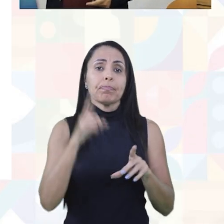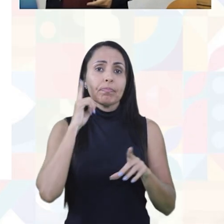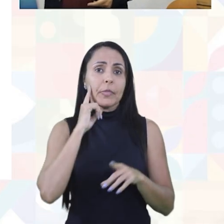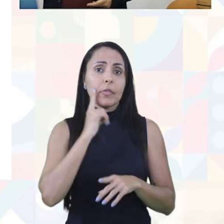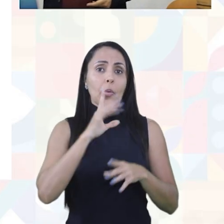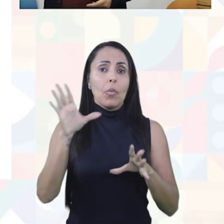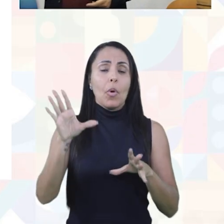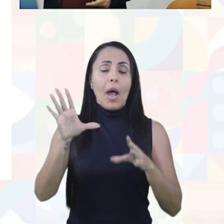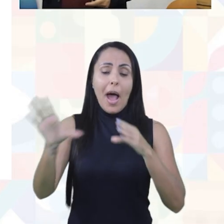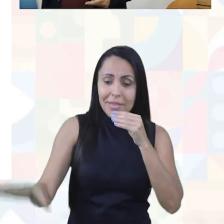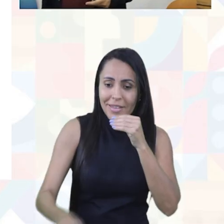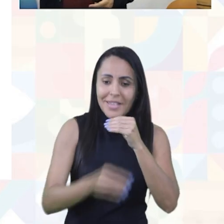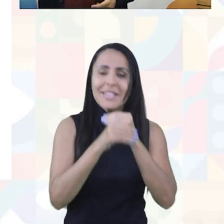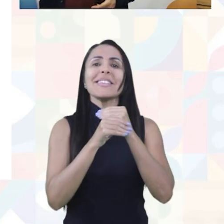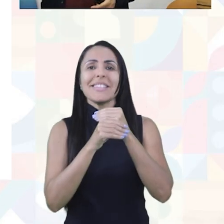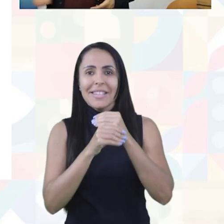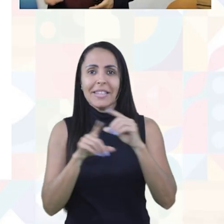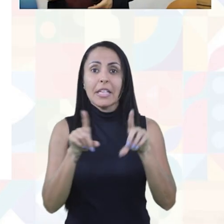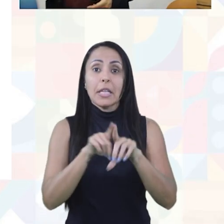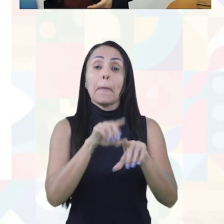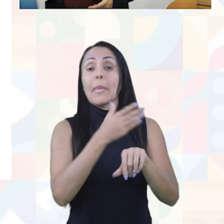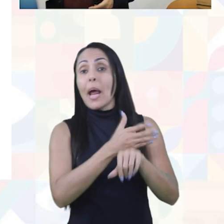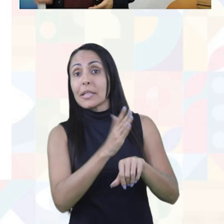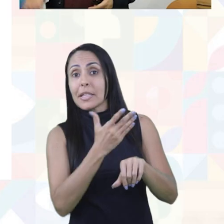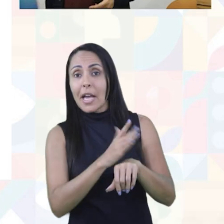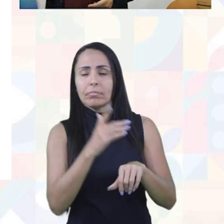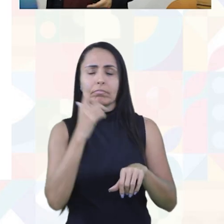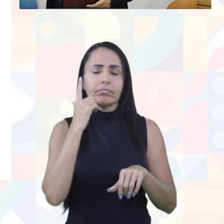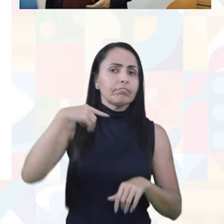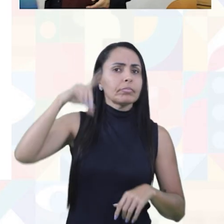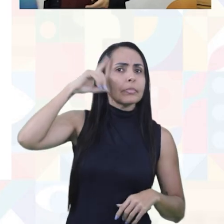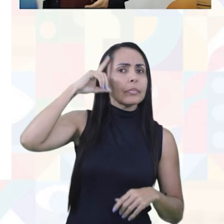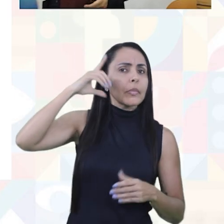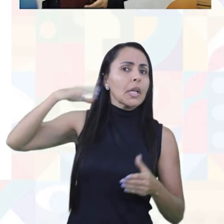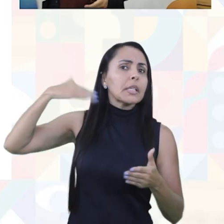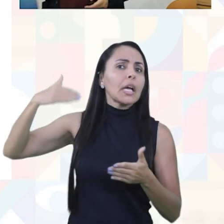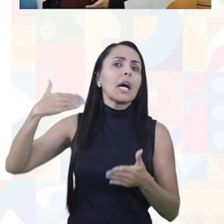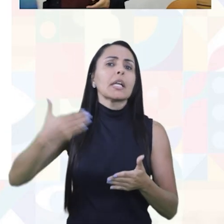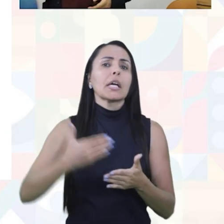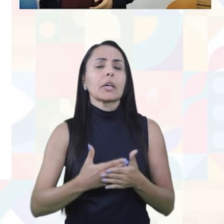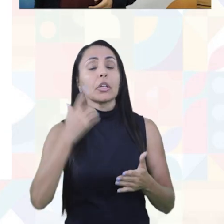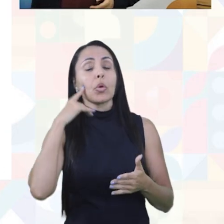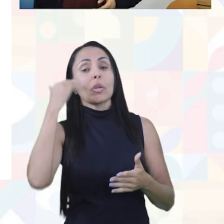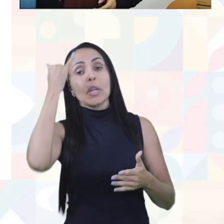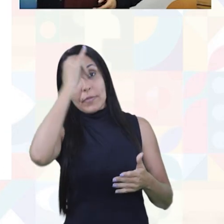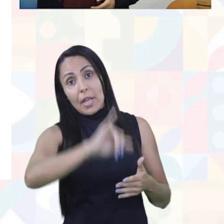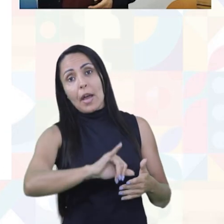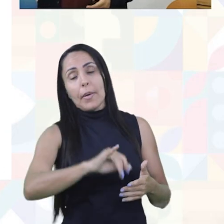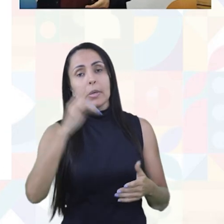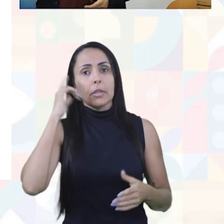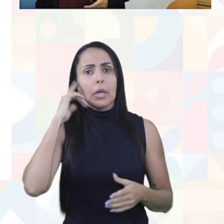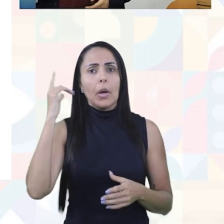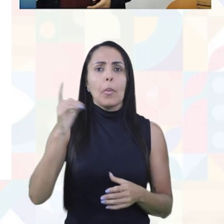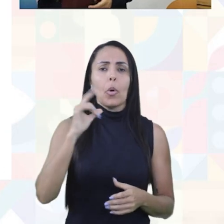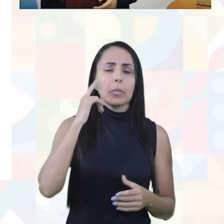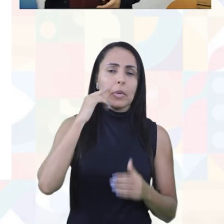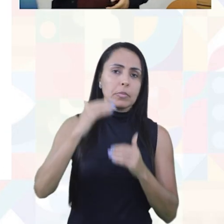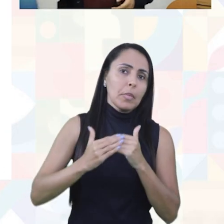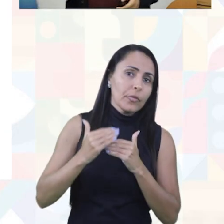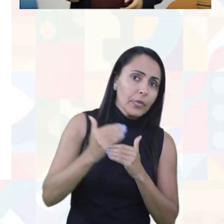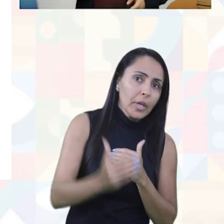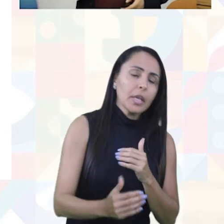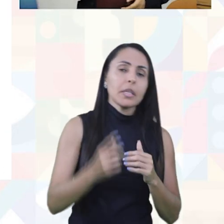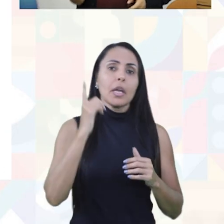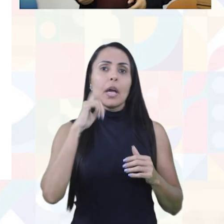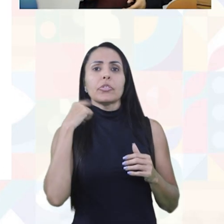adquirir, né, através de nossas práticas diárias para a gente conseguir evitar esses riscos. Um pouquinho mais para frente, a